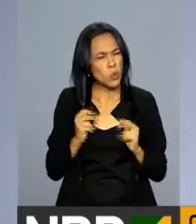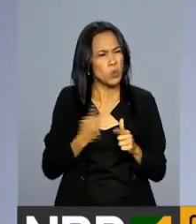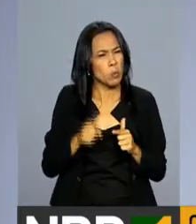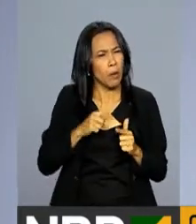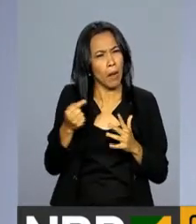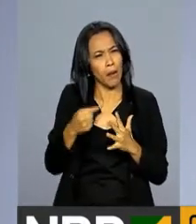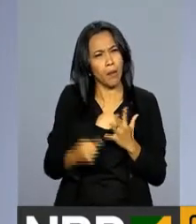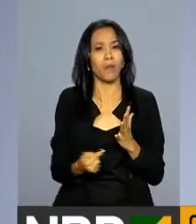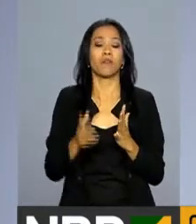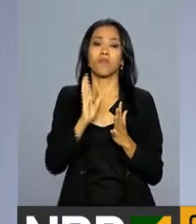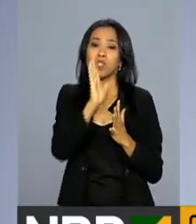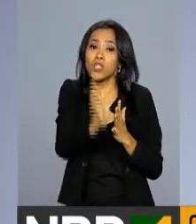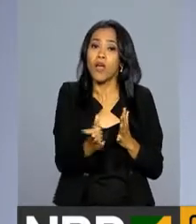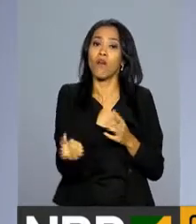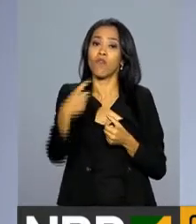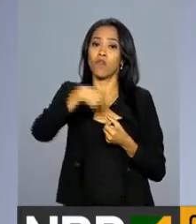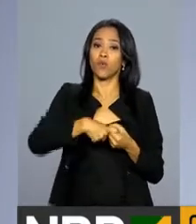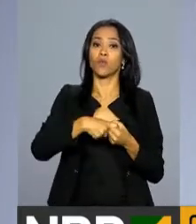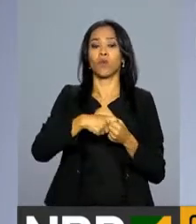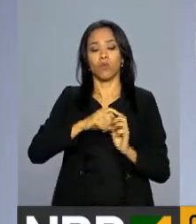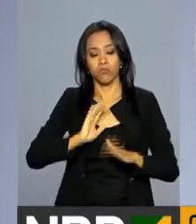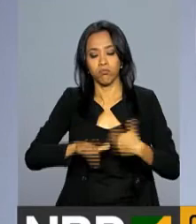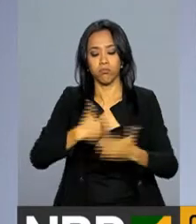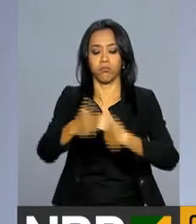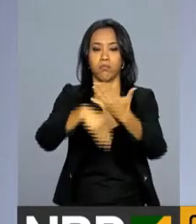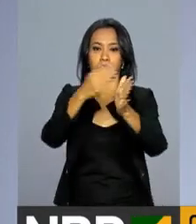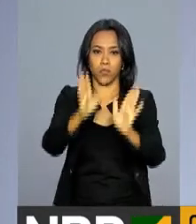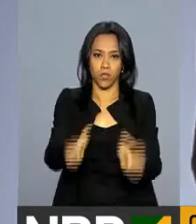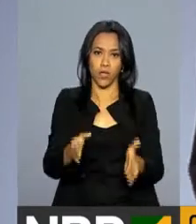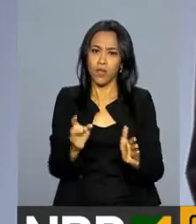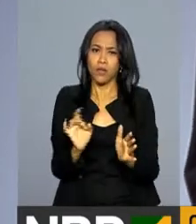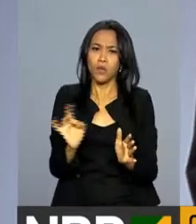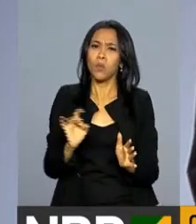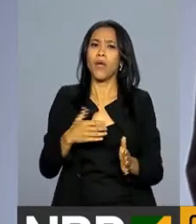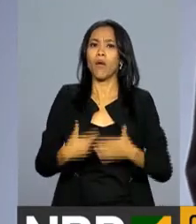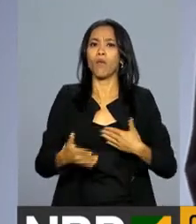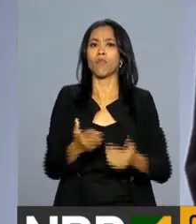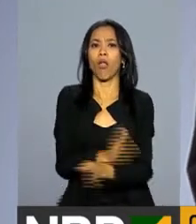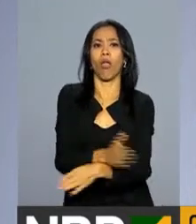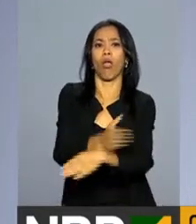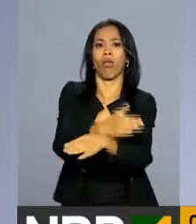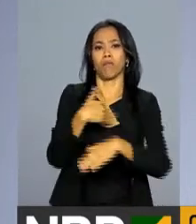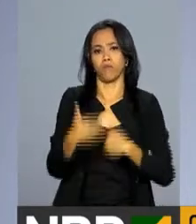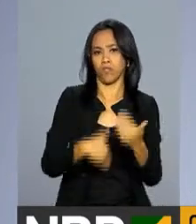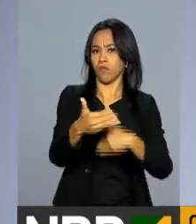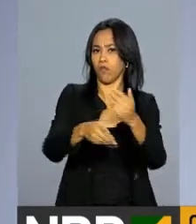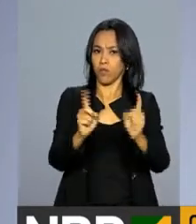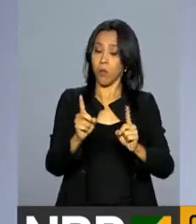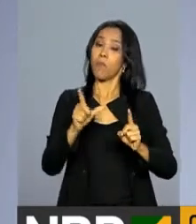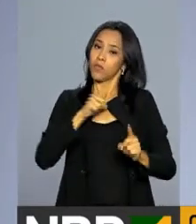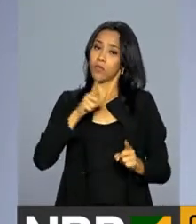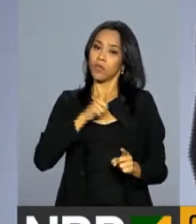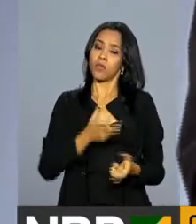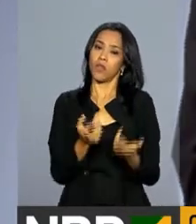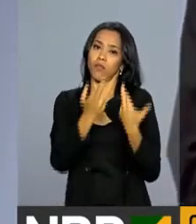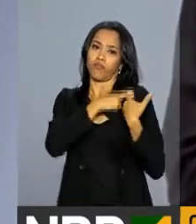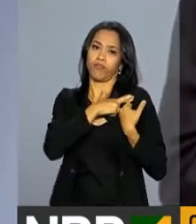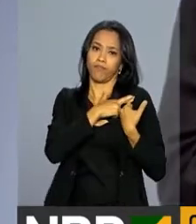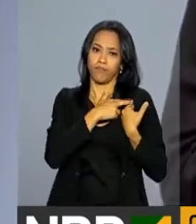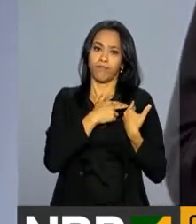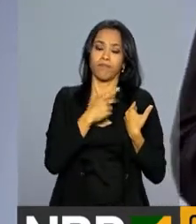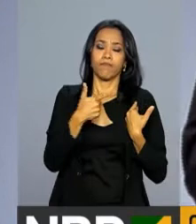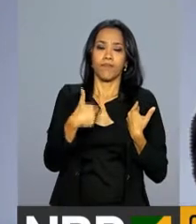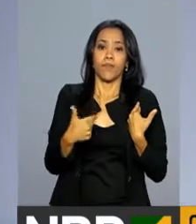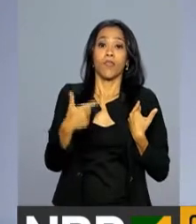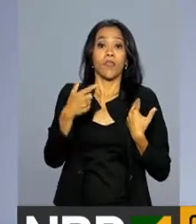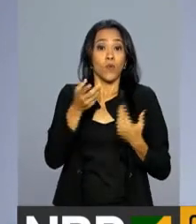retomou o caminho do crescimento e não é um crescimento qualquer mas um crescimento responsável um crescimento que